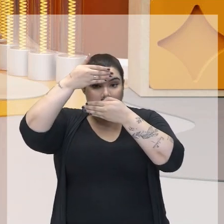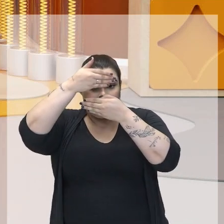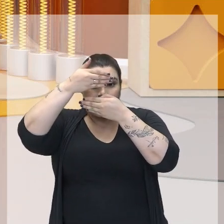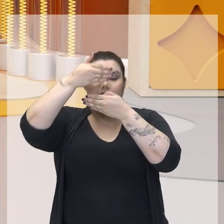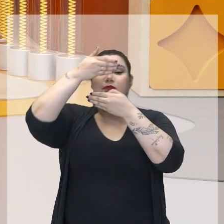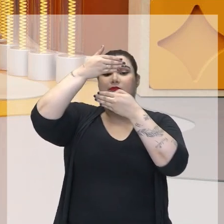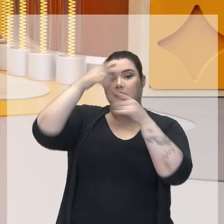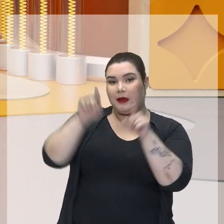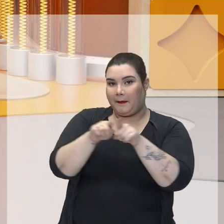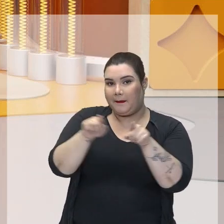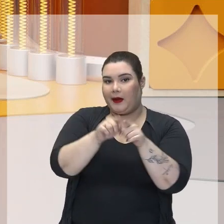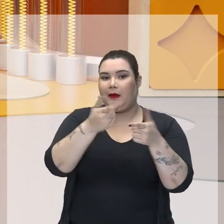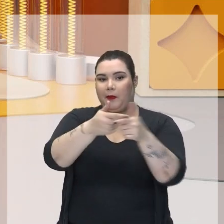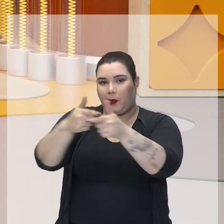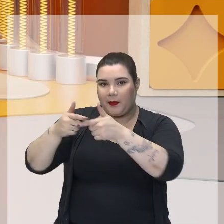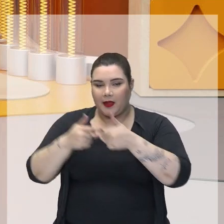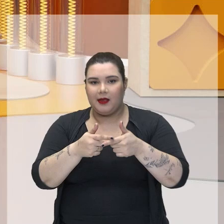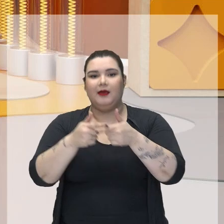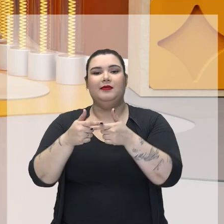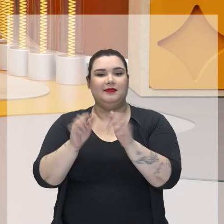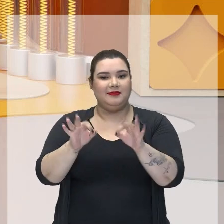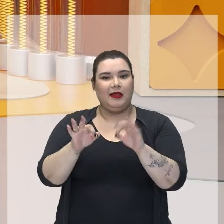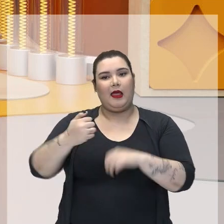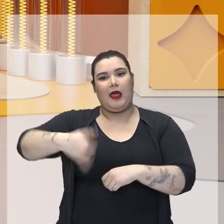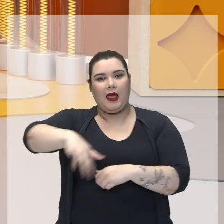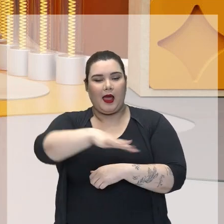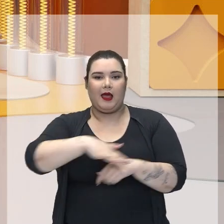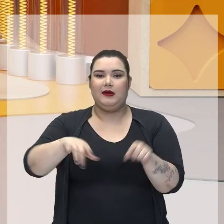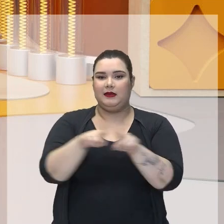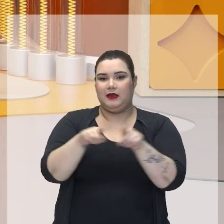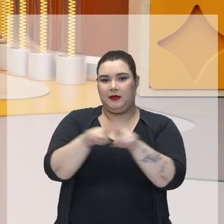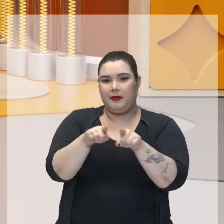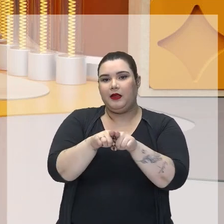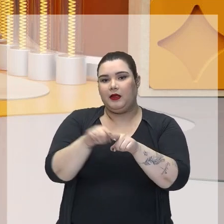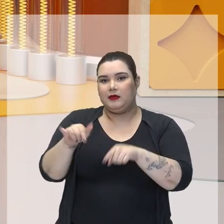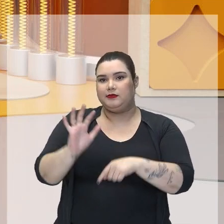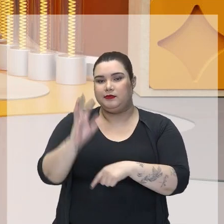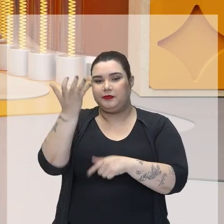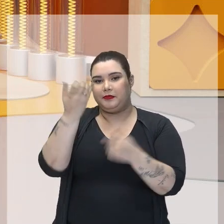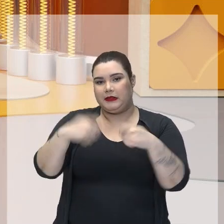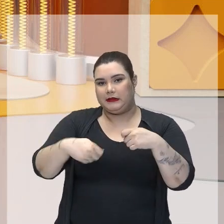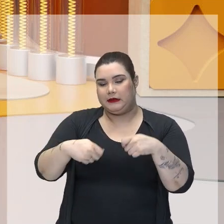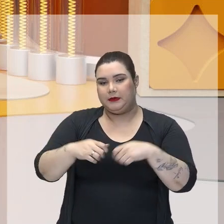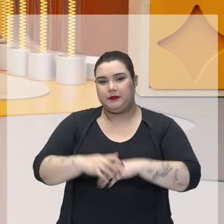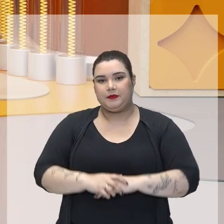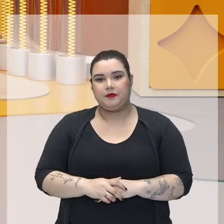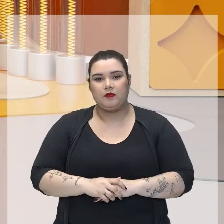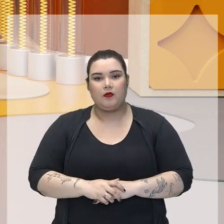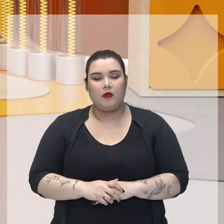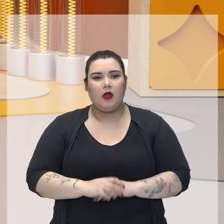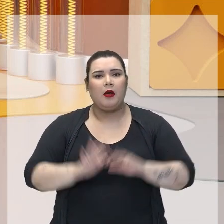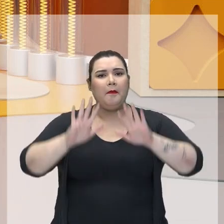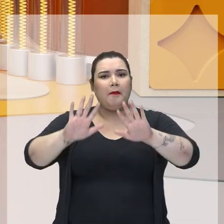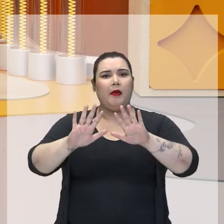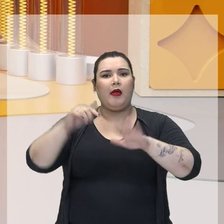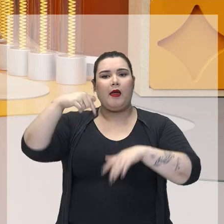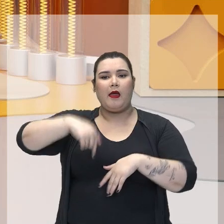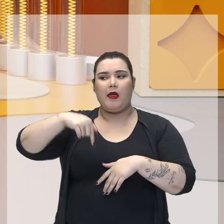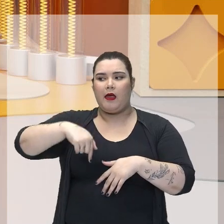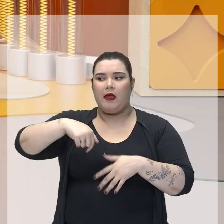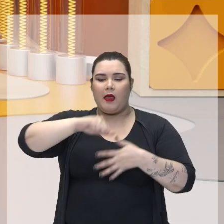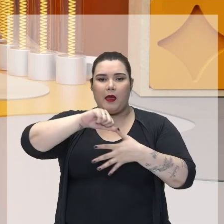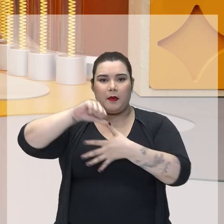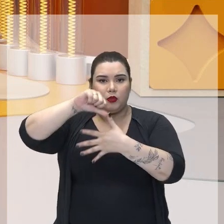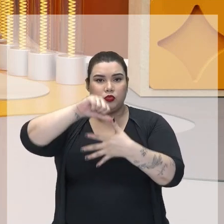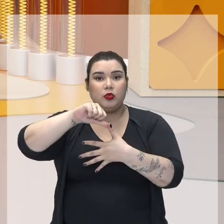né? O Oriente Médio também é uma área que tem também essa questão, né? E aqui na América do Sul, pessoal, na América Latina de